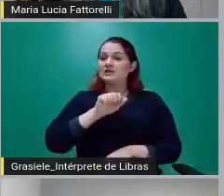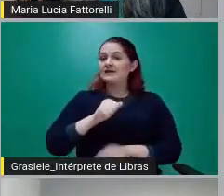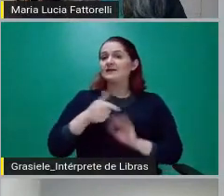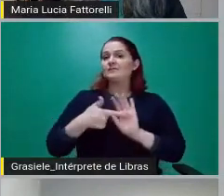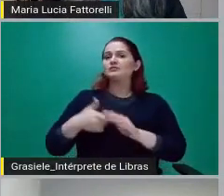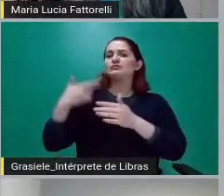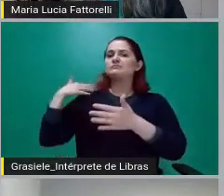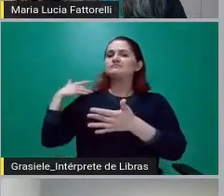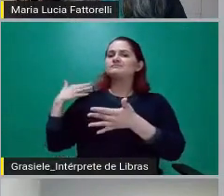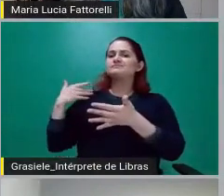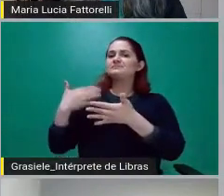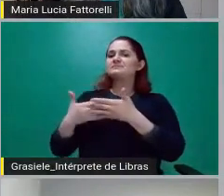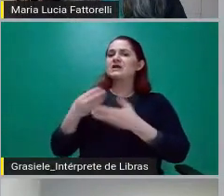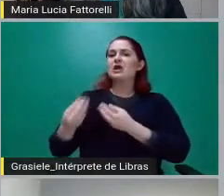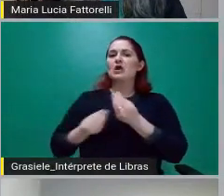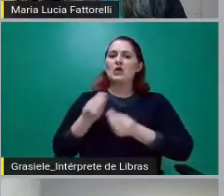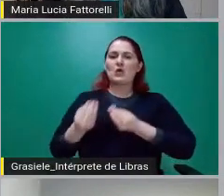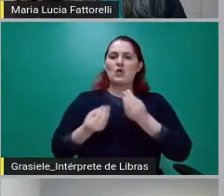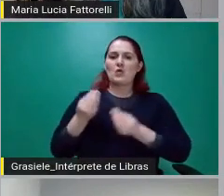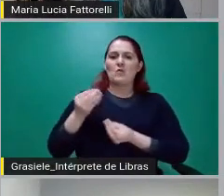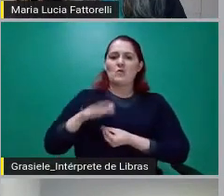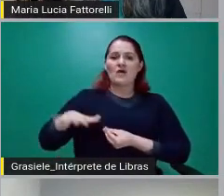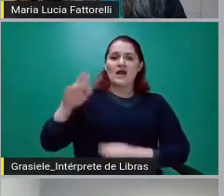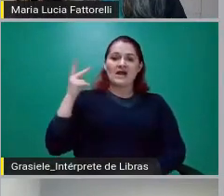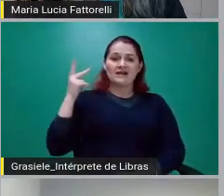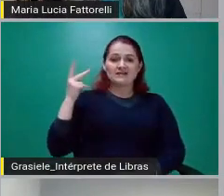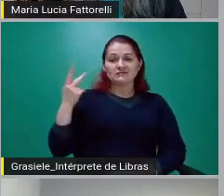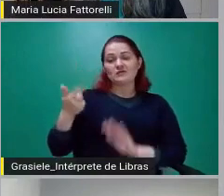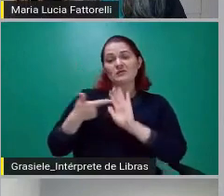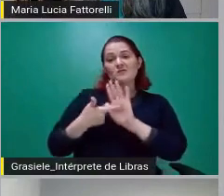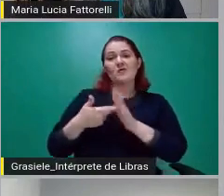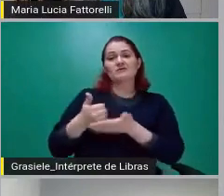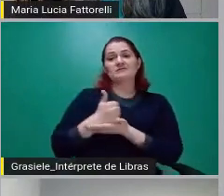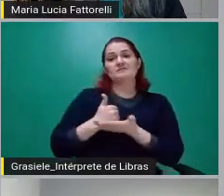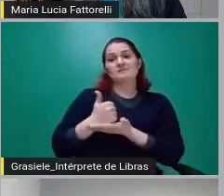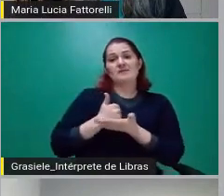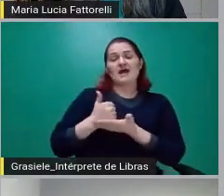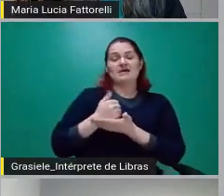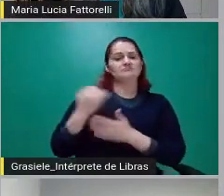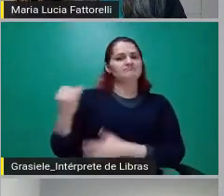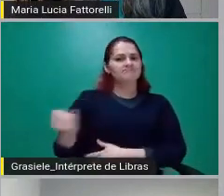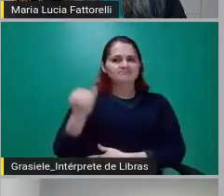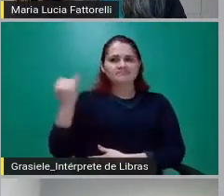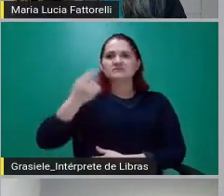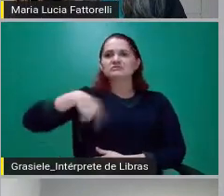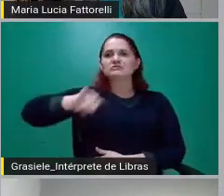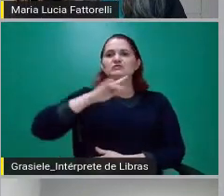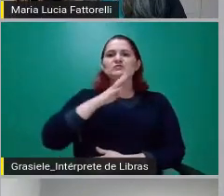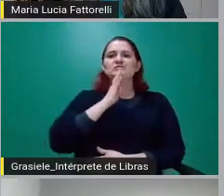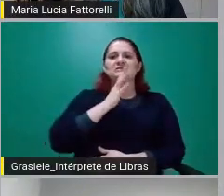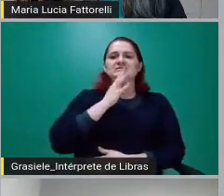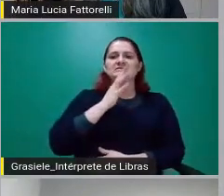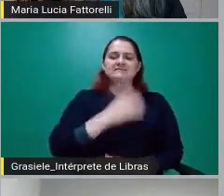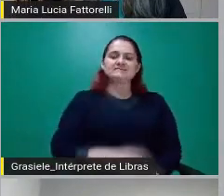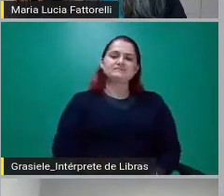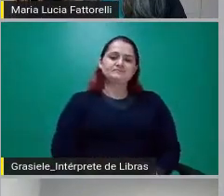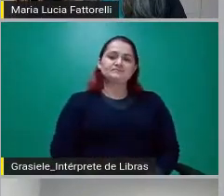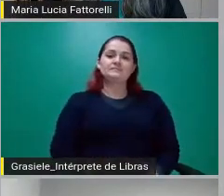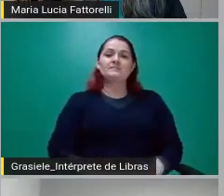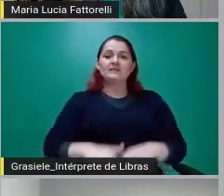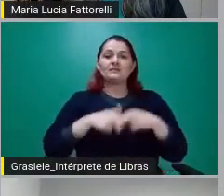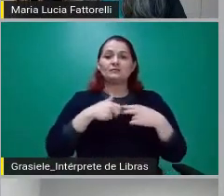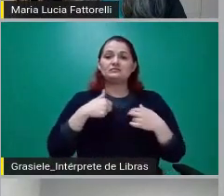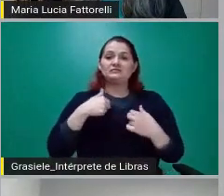histórico, teórico, fundamental. Então, eu, como